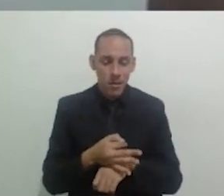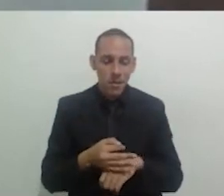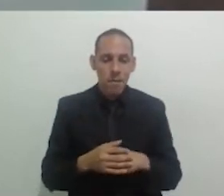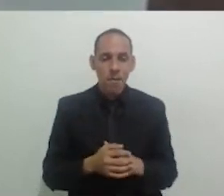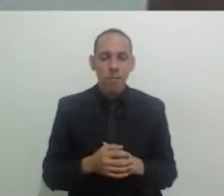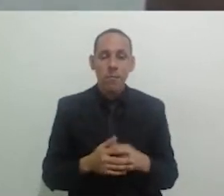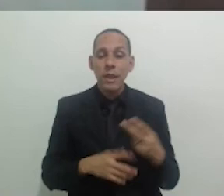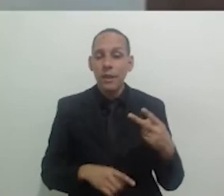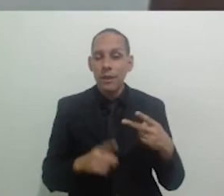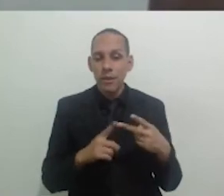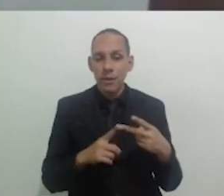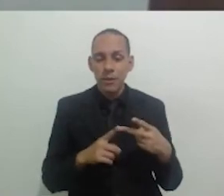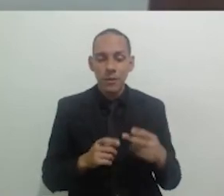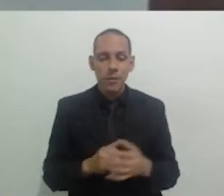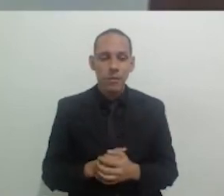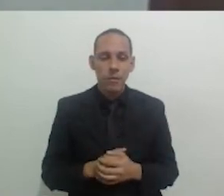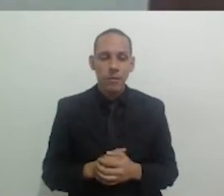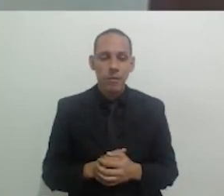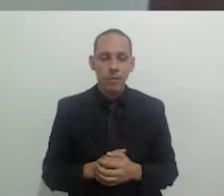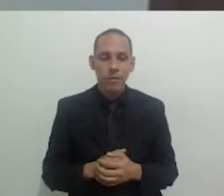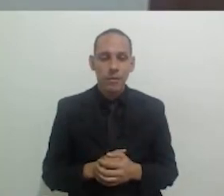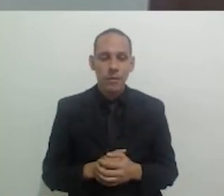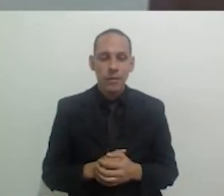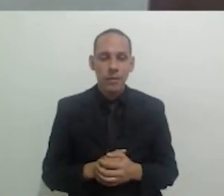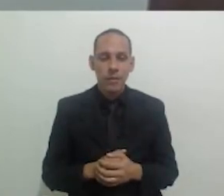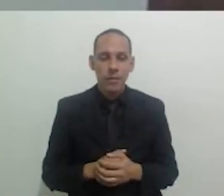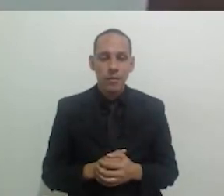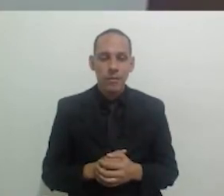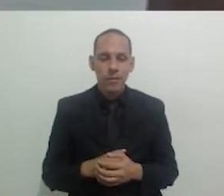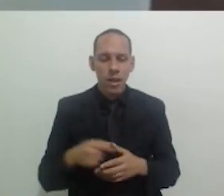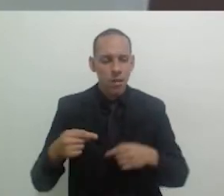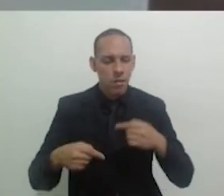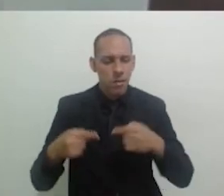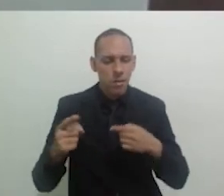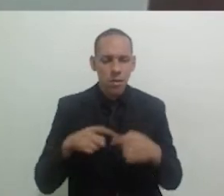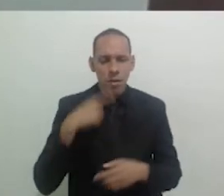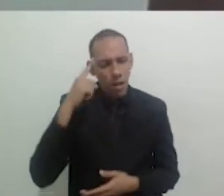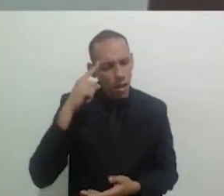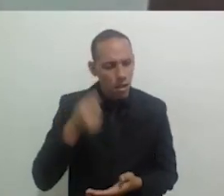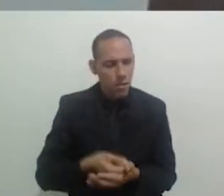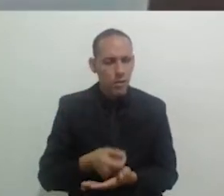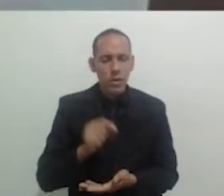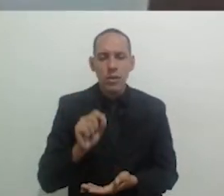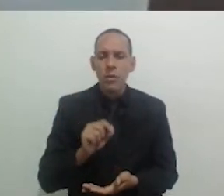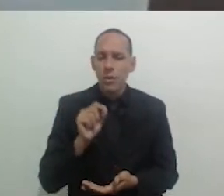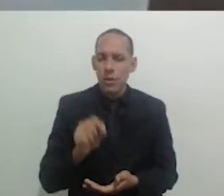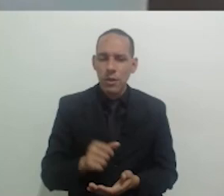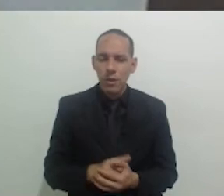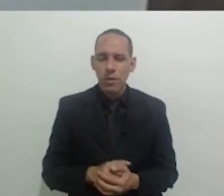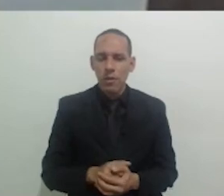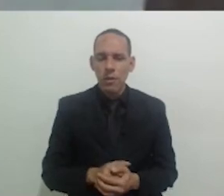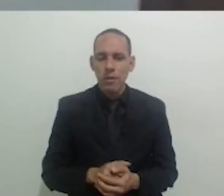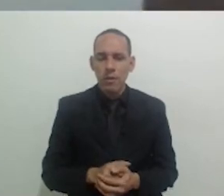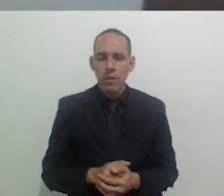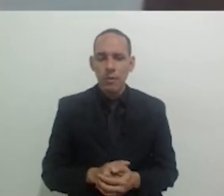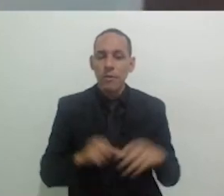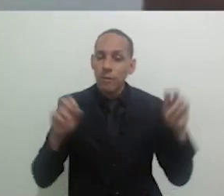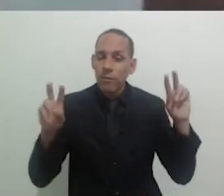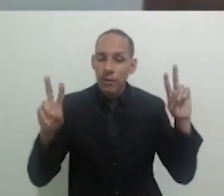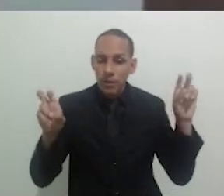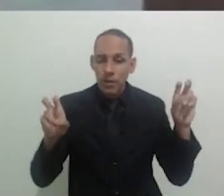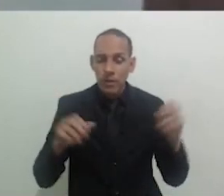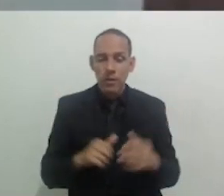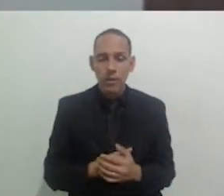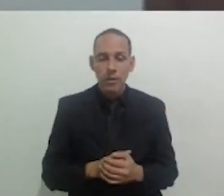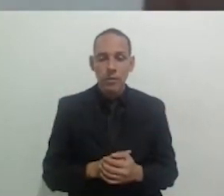presidente, eu queria trazer aqui uma discussão para que possamos definir a respeito de uma questão interessante levantada pelo desembargador